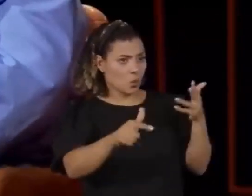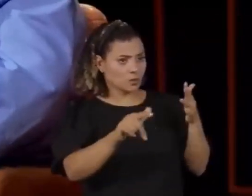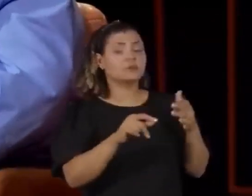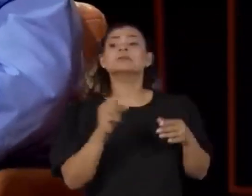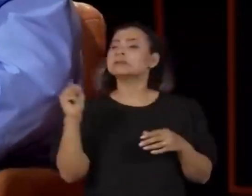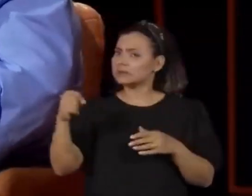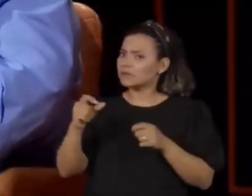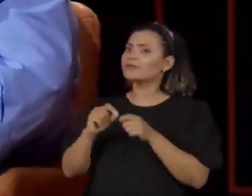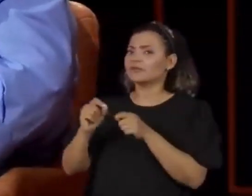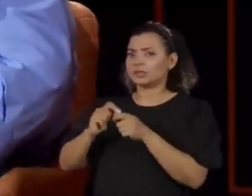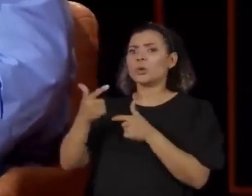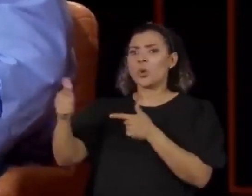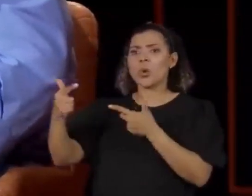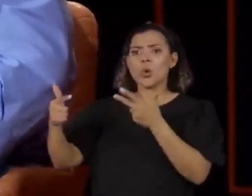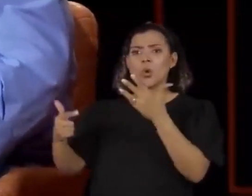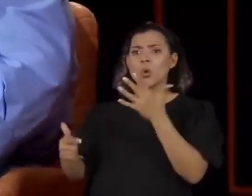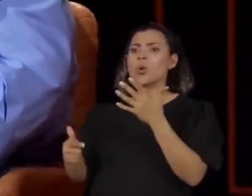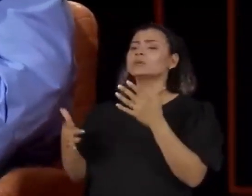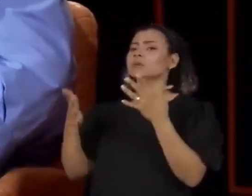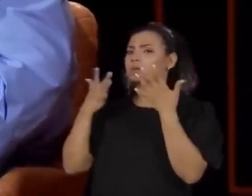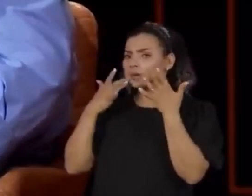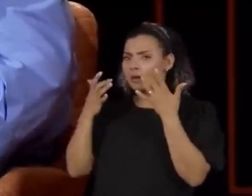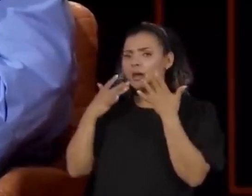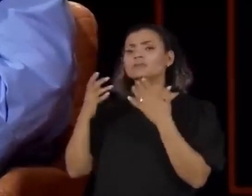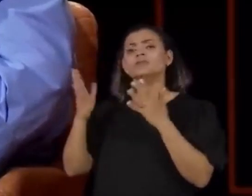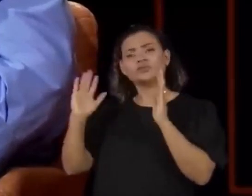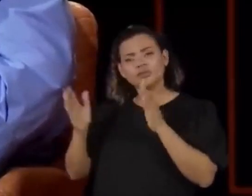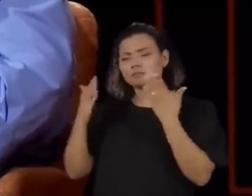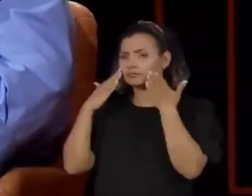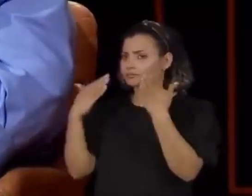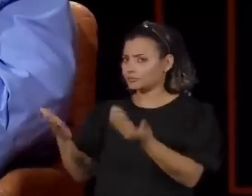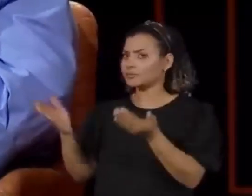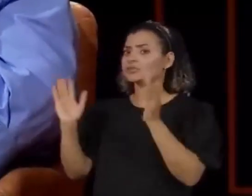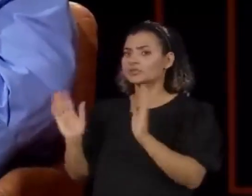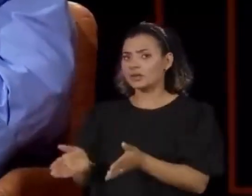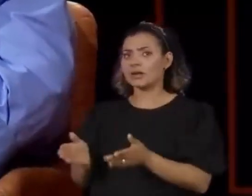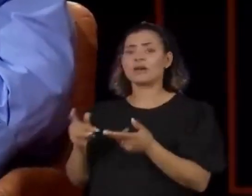no teatro aqui fiz o black tyle